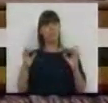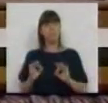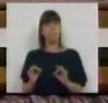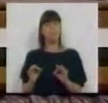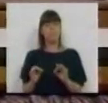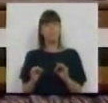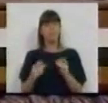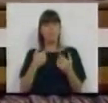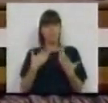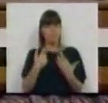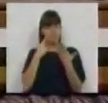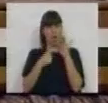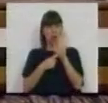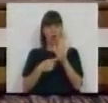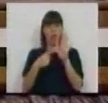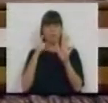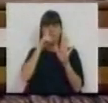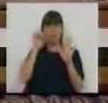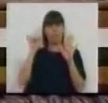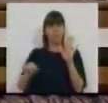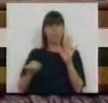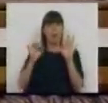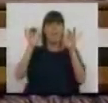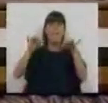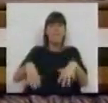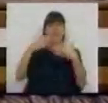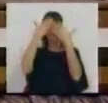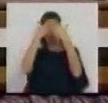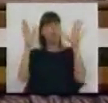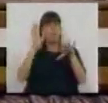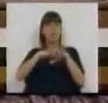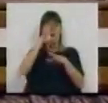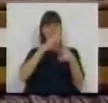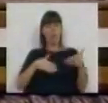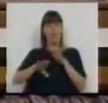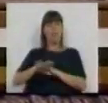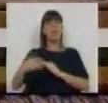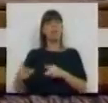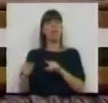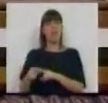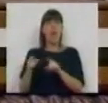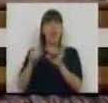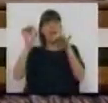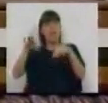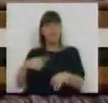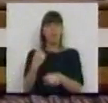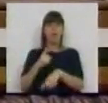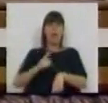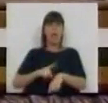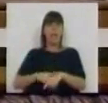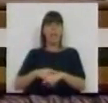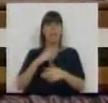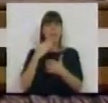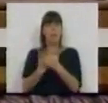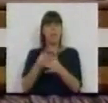democracia, desmentem categoricamente que o fim democrático da governação da direita seja o fim dos tempos que